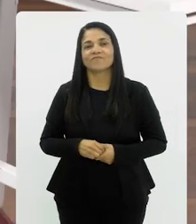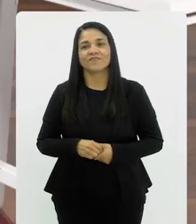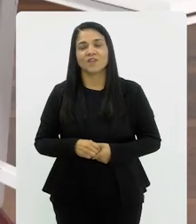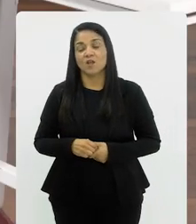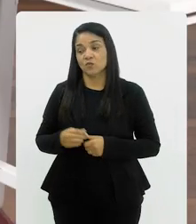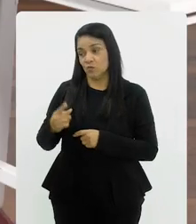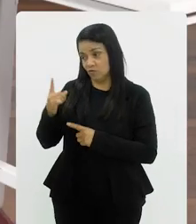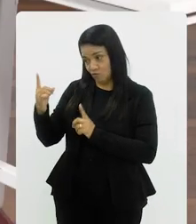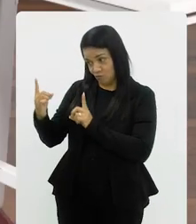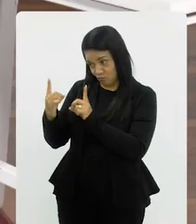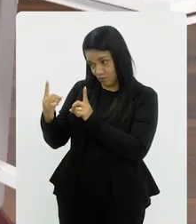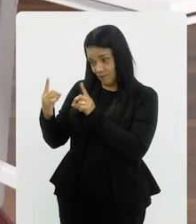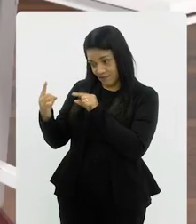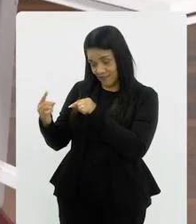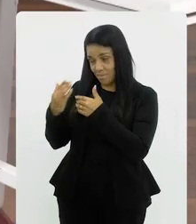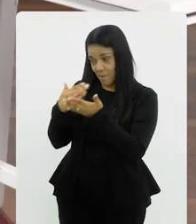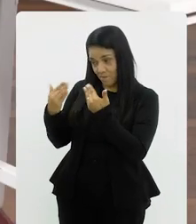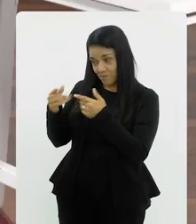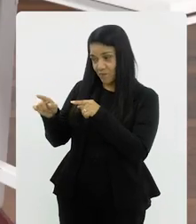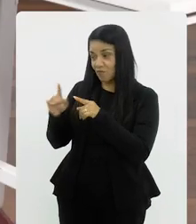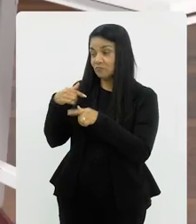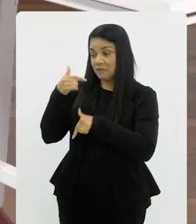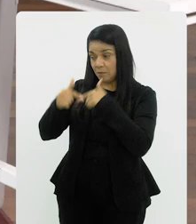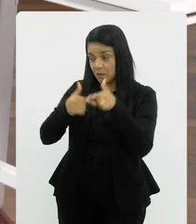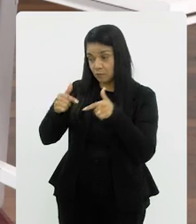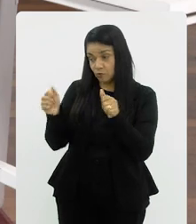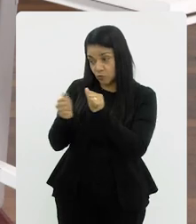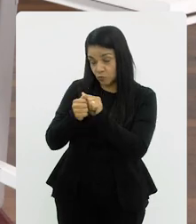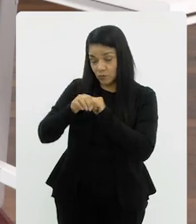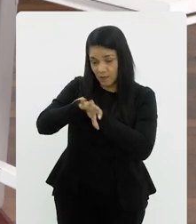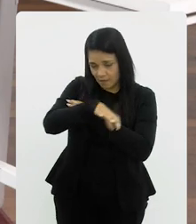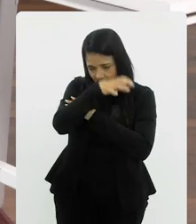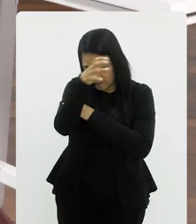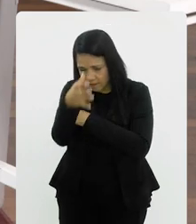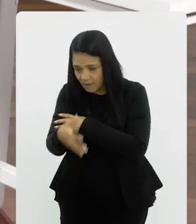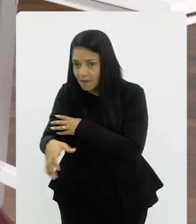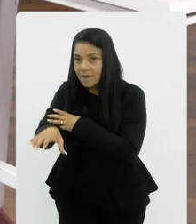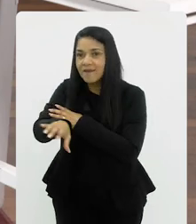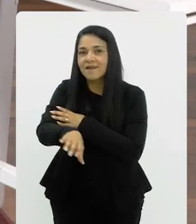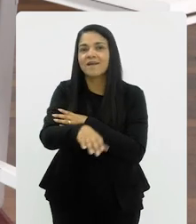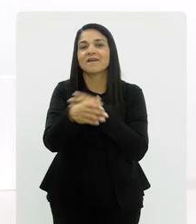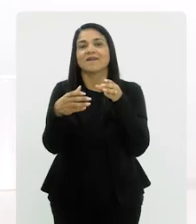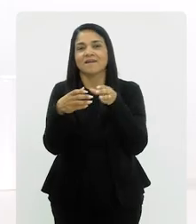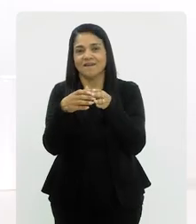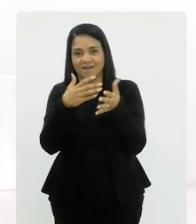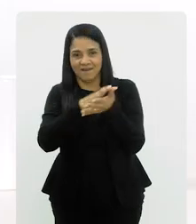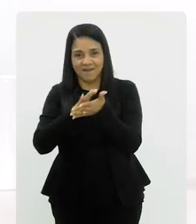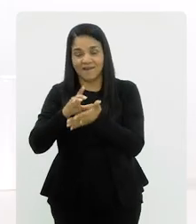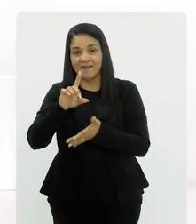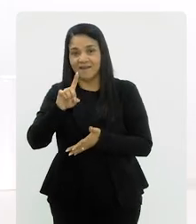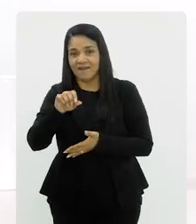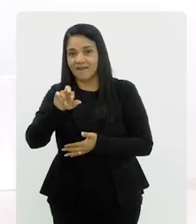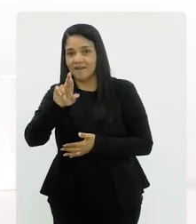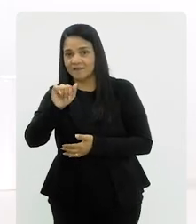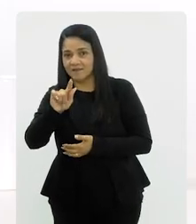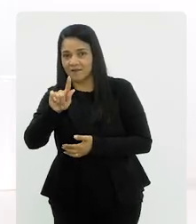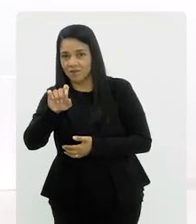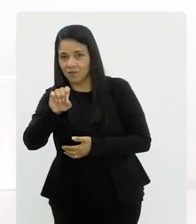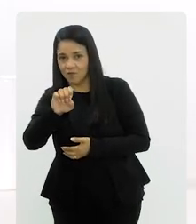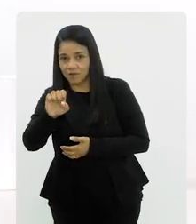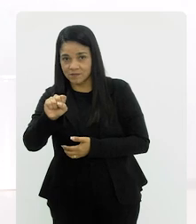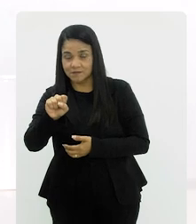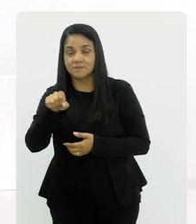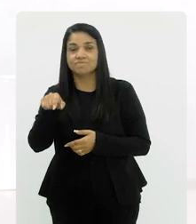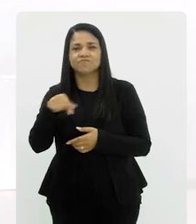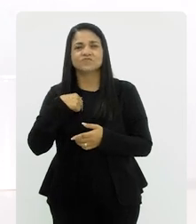Olha, não que eu estou na tua frente, mas isso eu te falei quando a gente trabalhou junto na Dragões. Eu sempre acompanho o teu trabalho. Mas assim, eu gosto